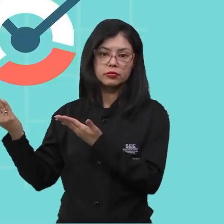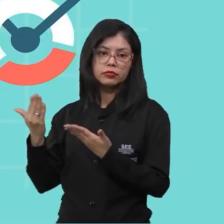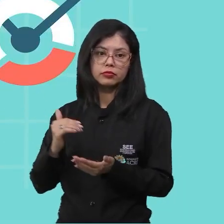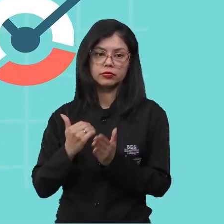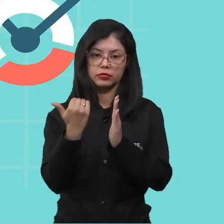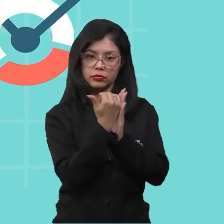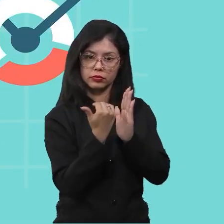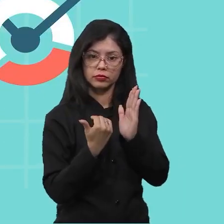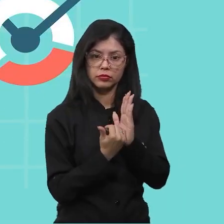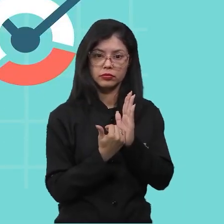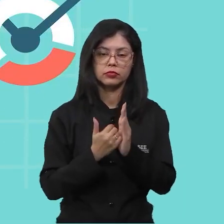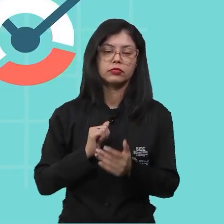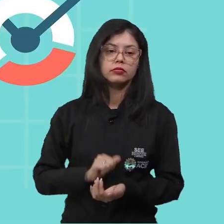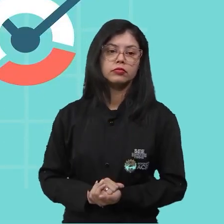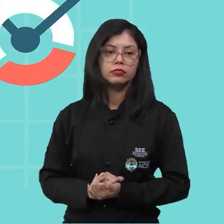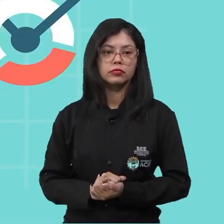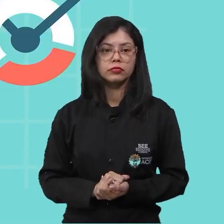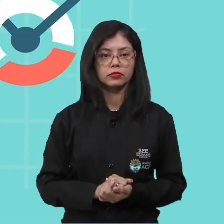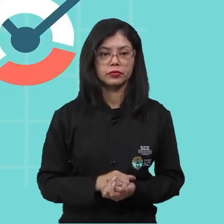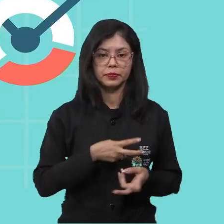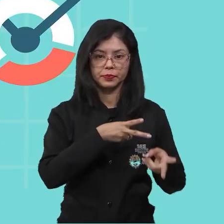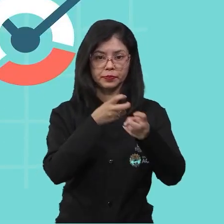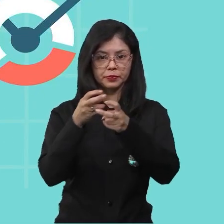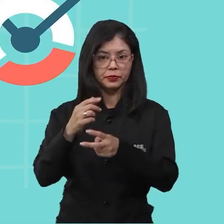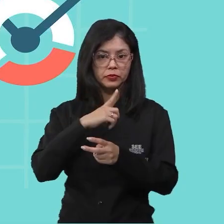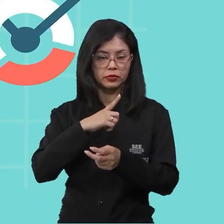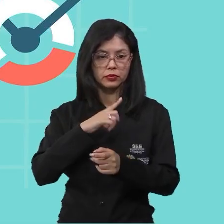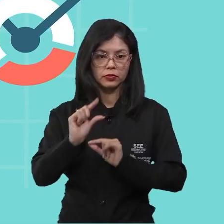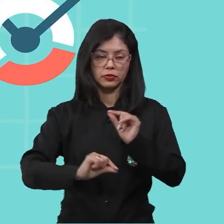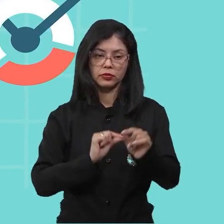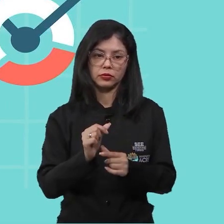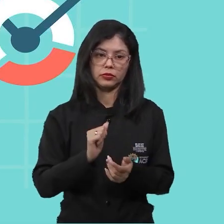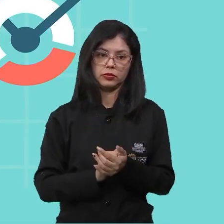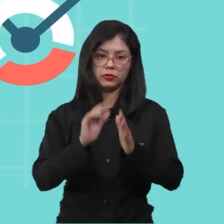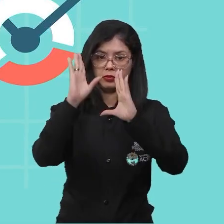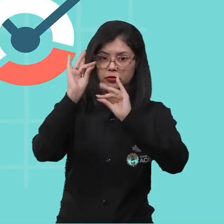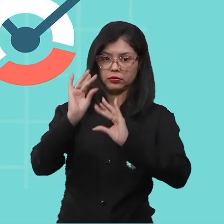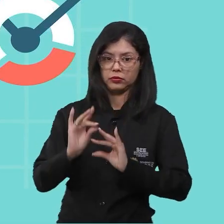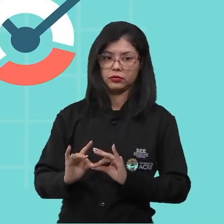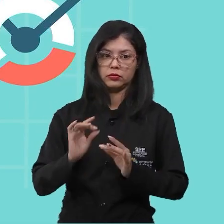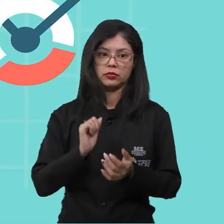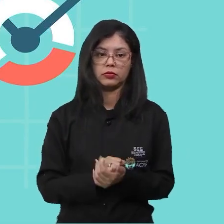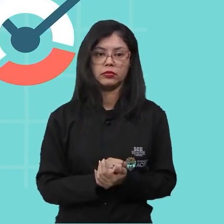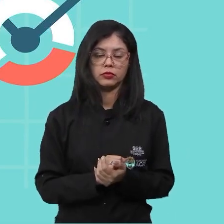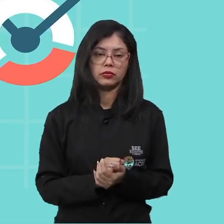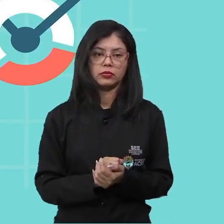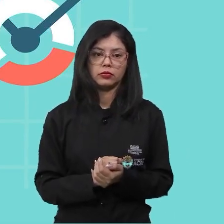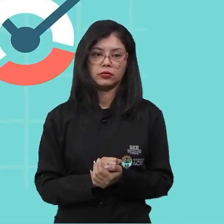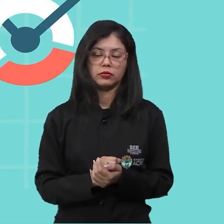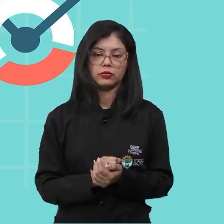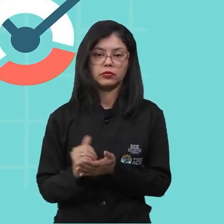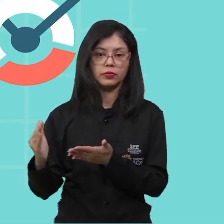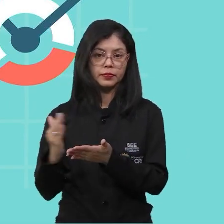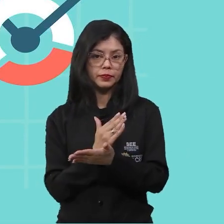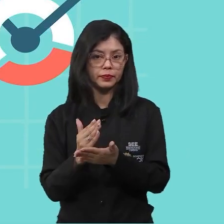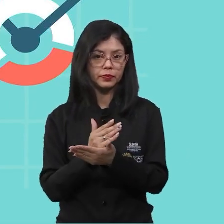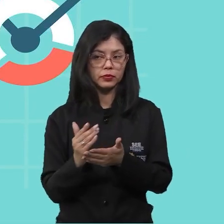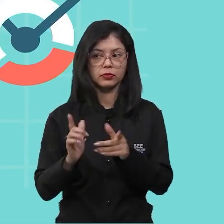parte inferior, você pode observar, existe aqui um destaque em que